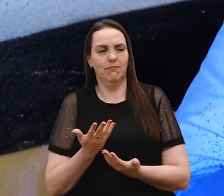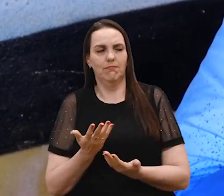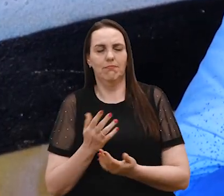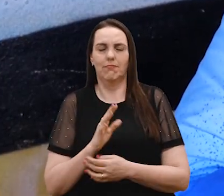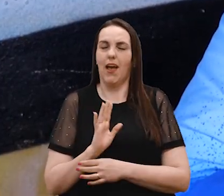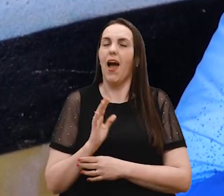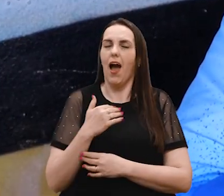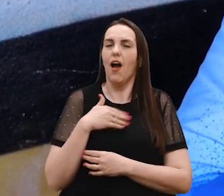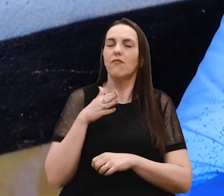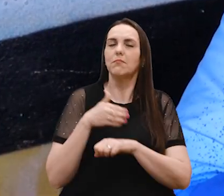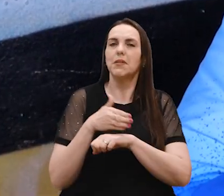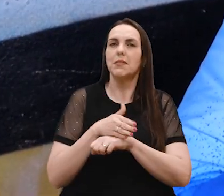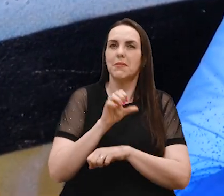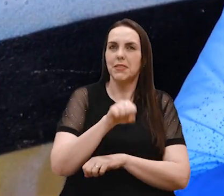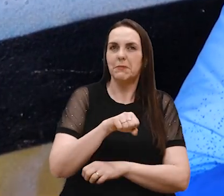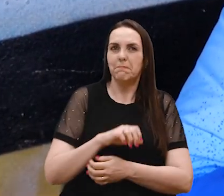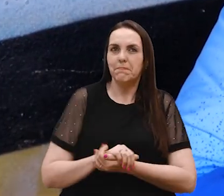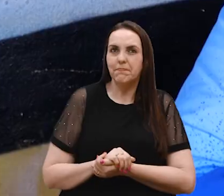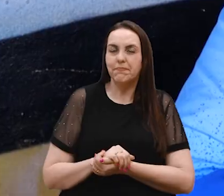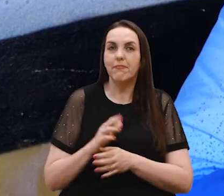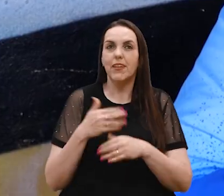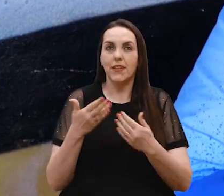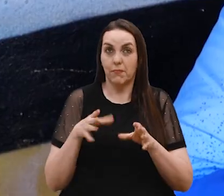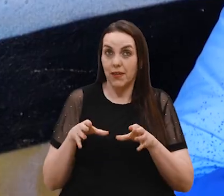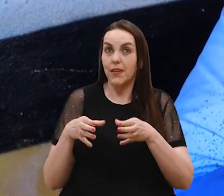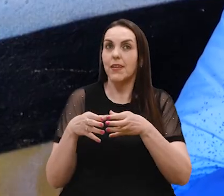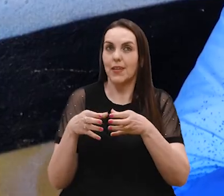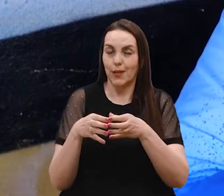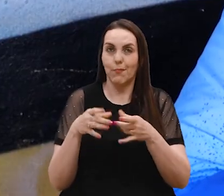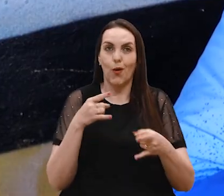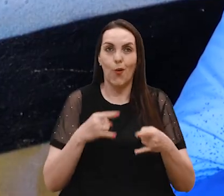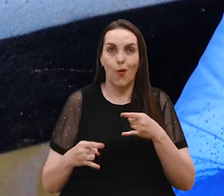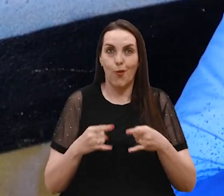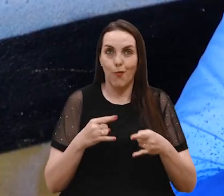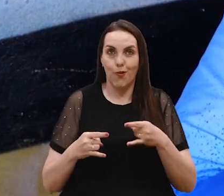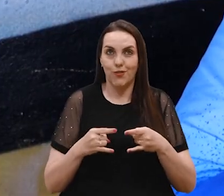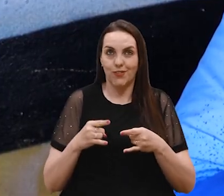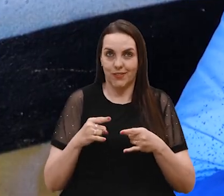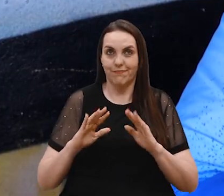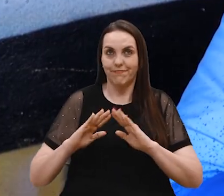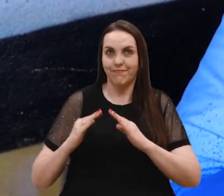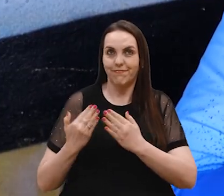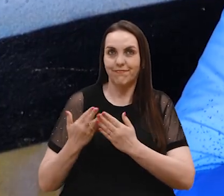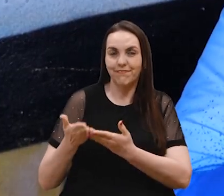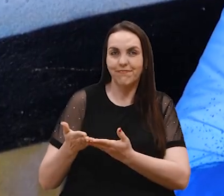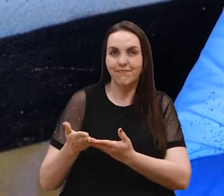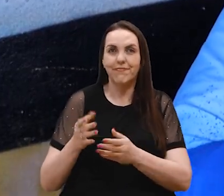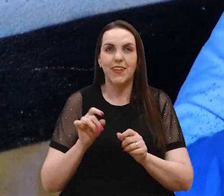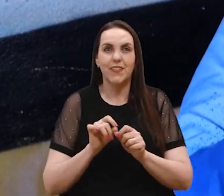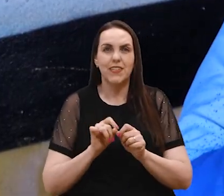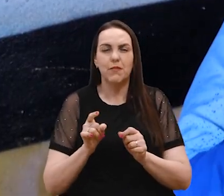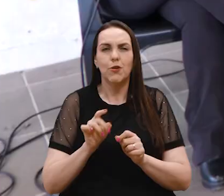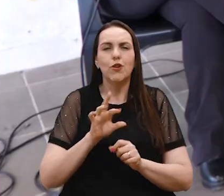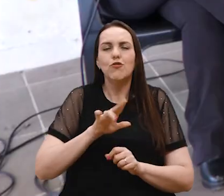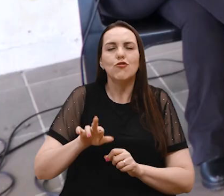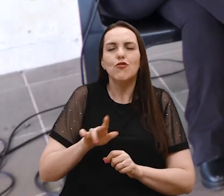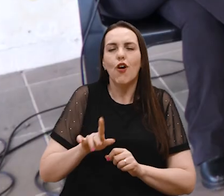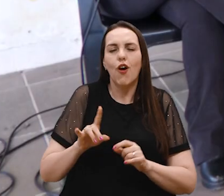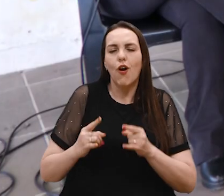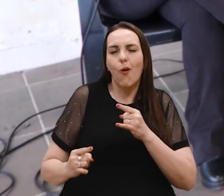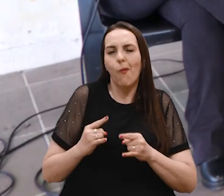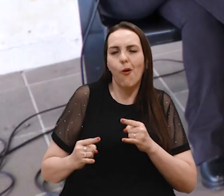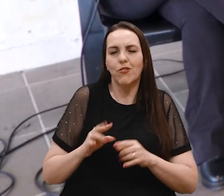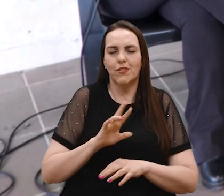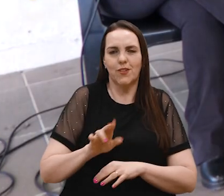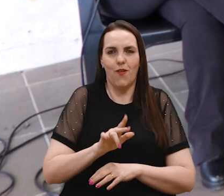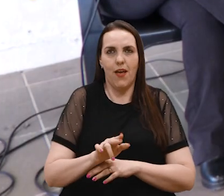não, vamos participar. E eu tenho a minha equipe de robótica lá na escola, que a gente faz, não é só robótica, a